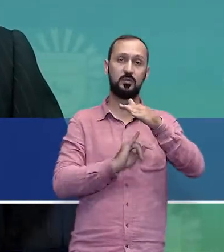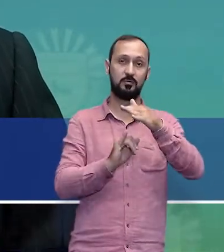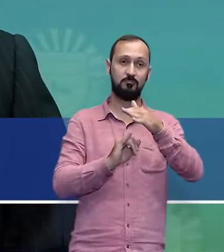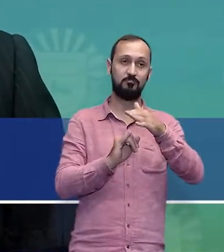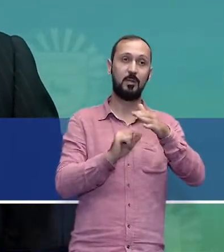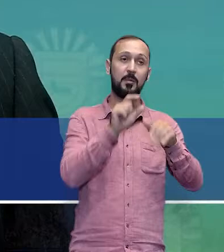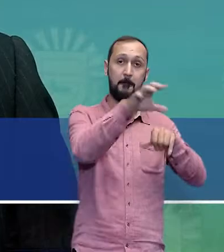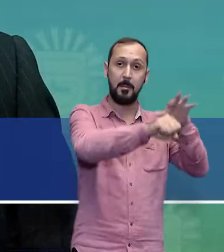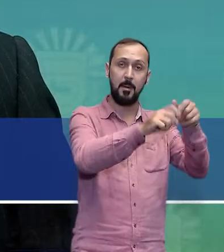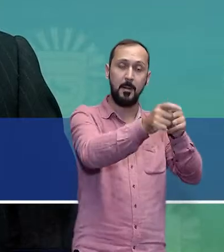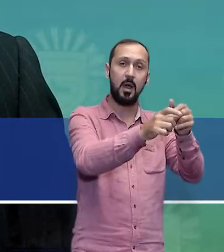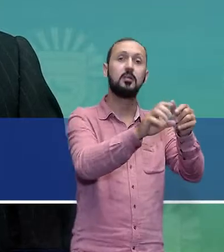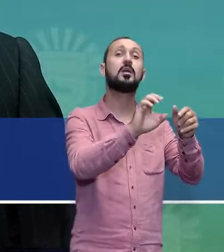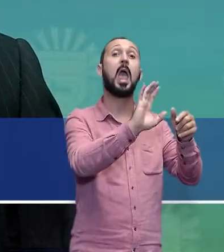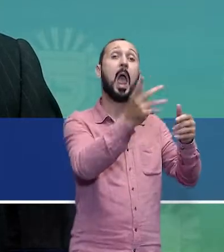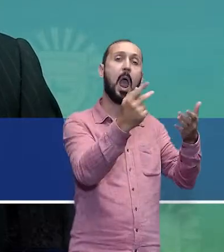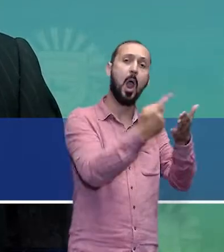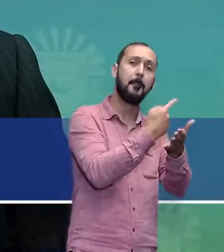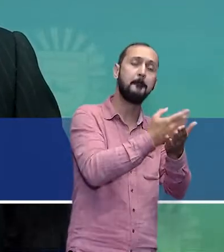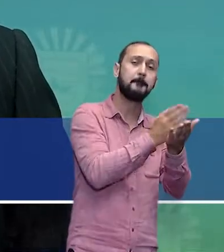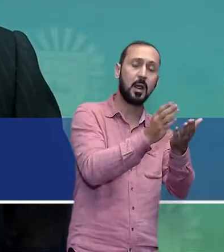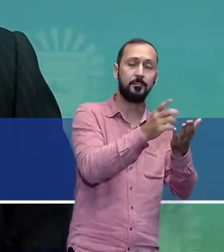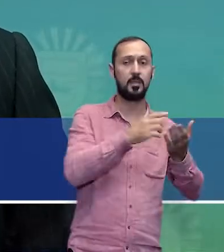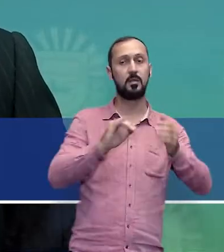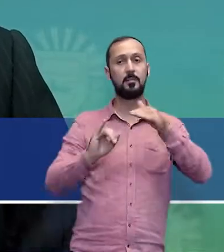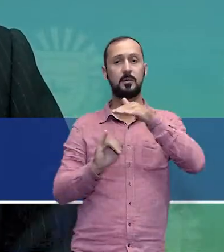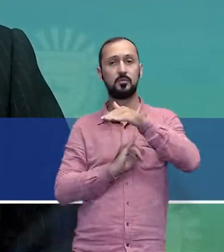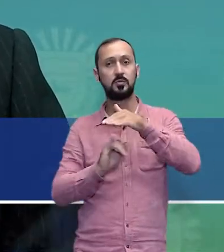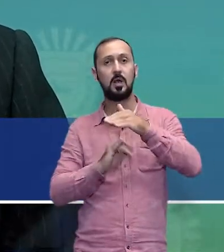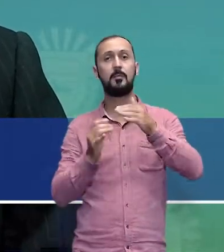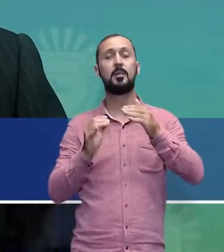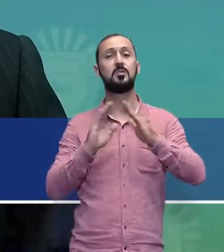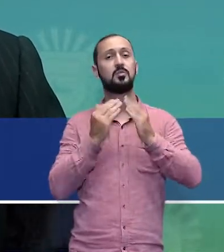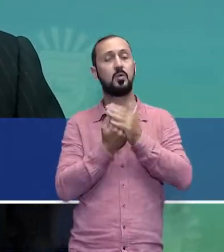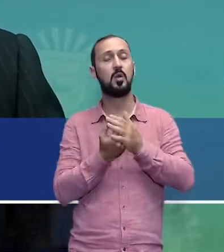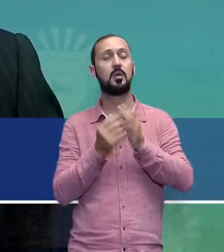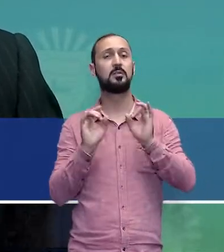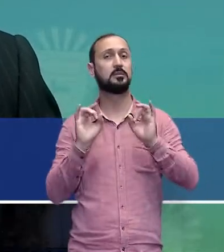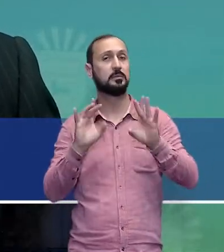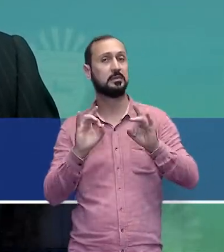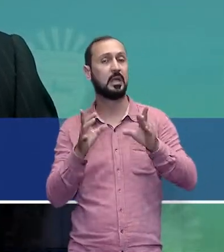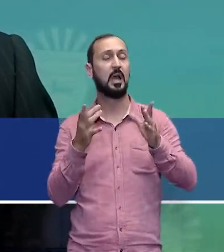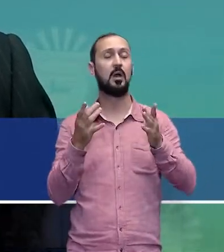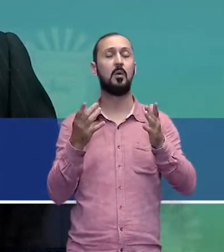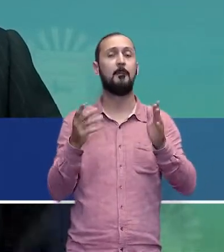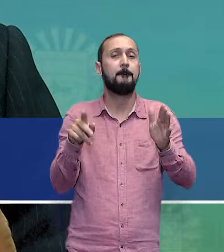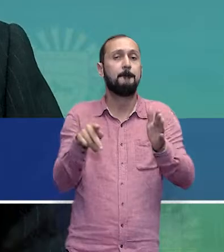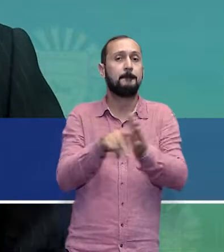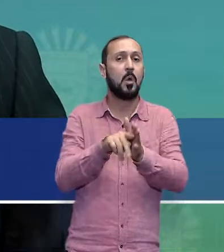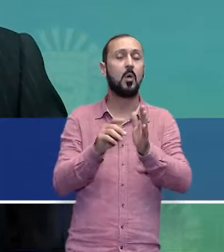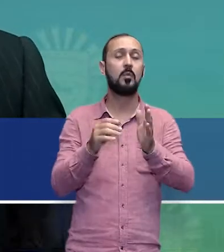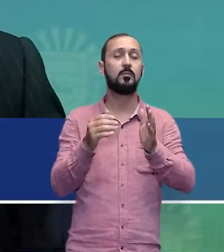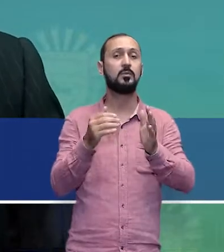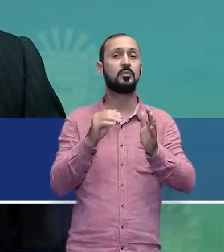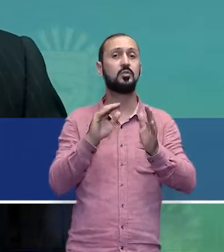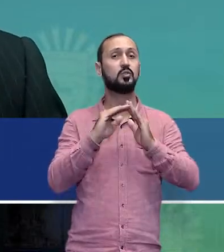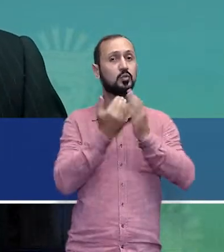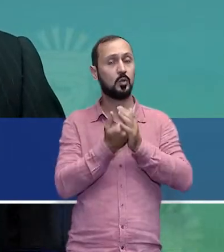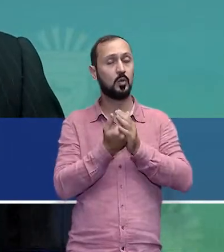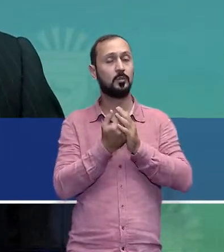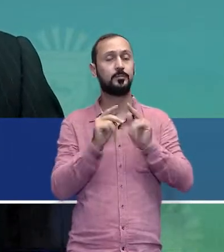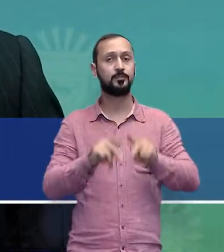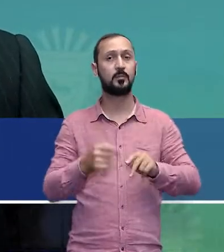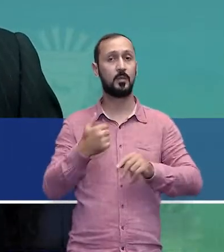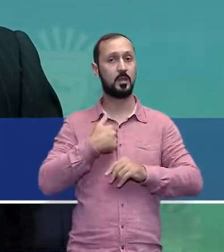civil sem fins lucrativos, como, por exemplo, instituições de educação especial e também